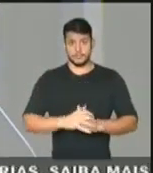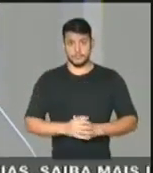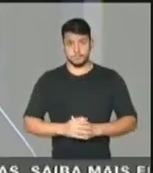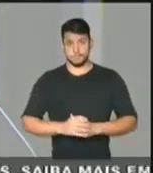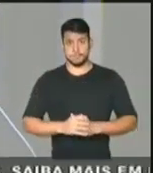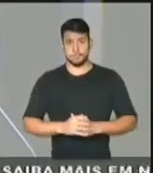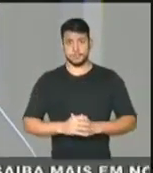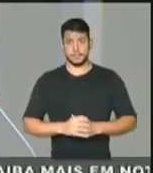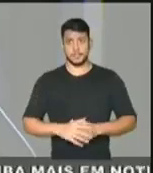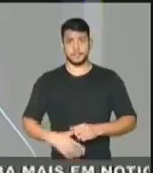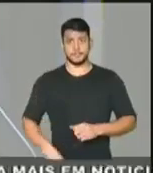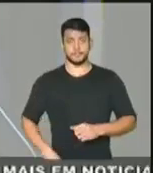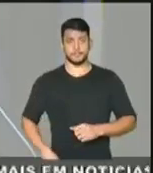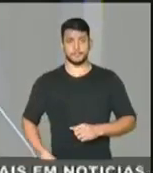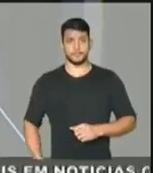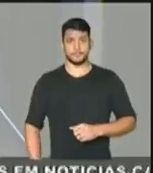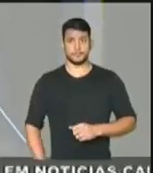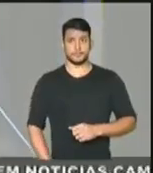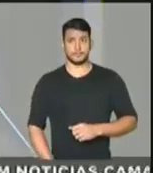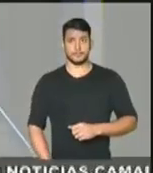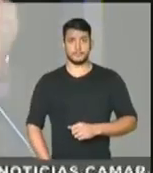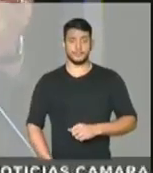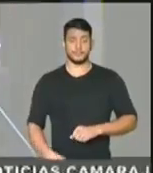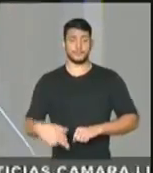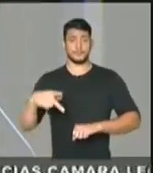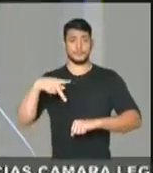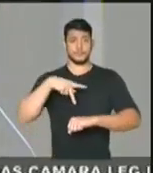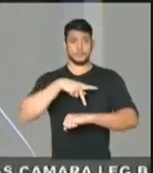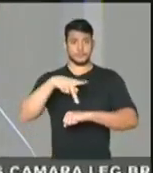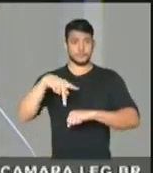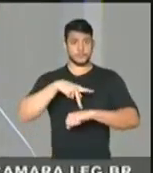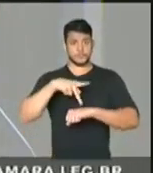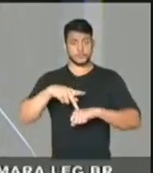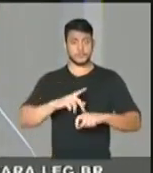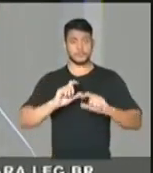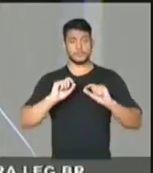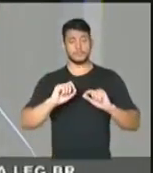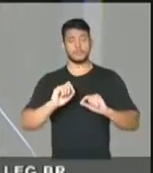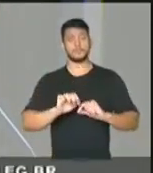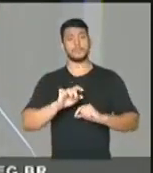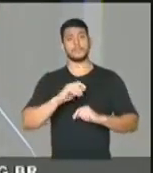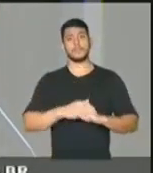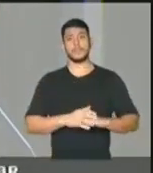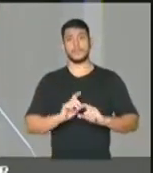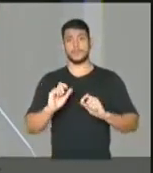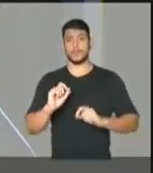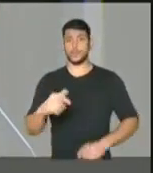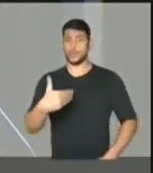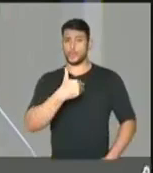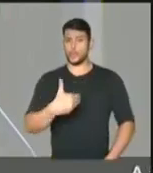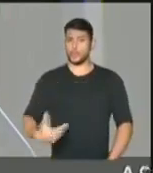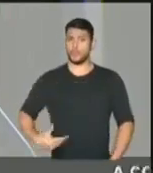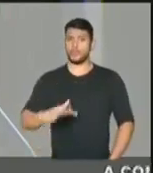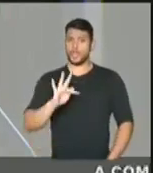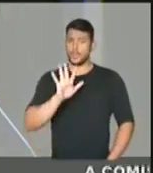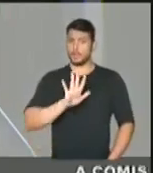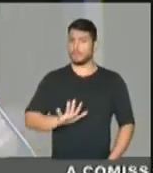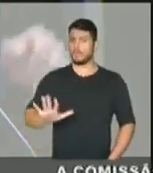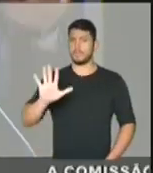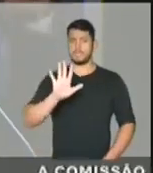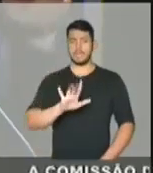país, ministro Patrus, que se apresenta pelo governo federal como modelo para o